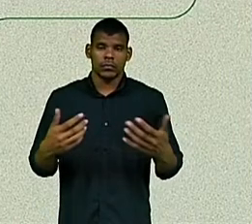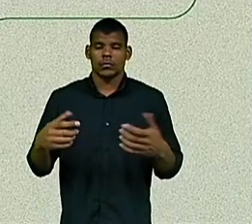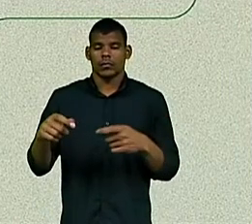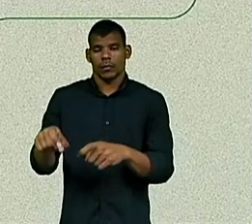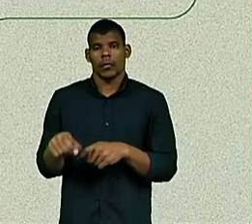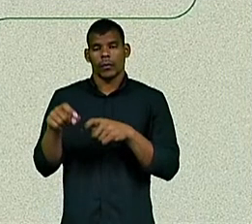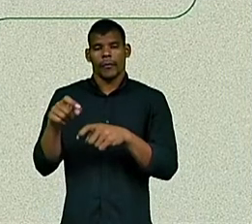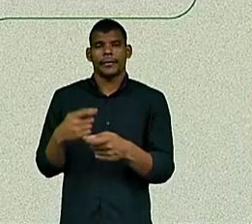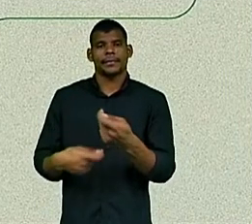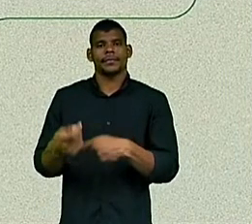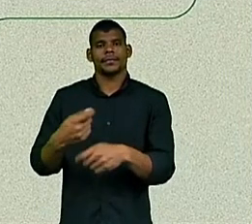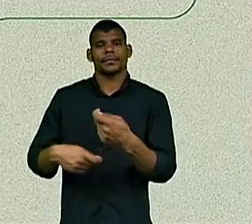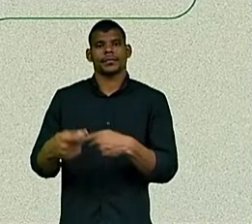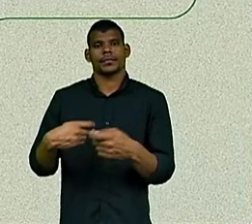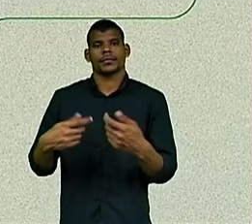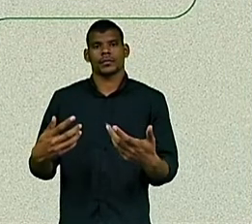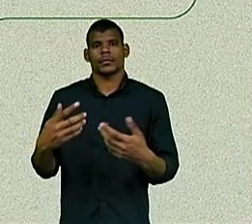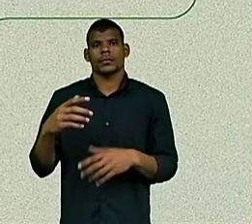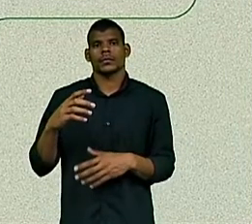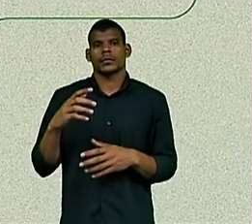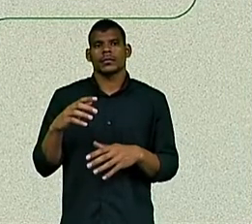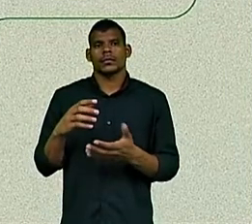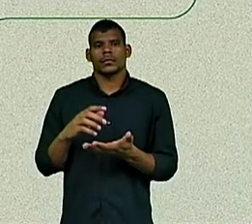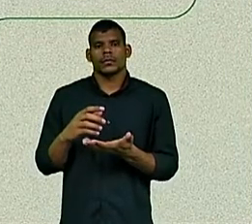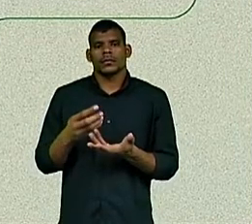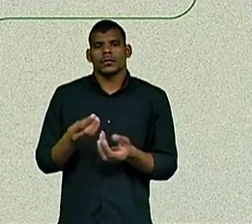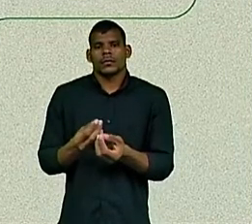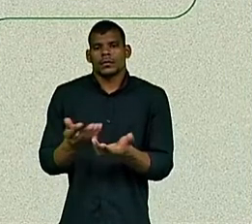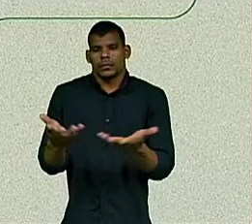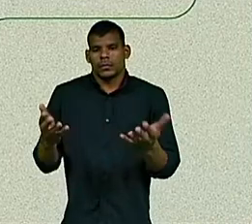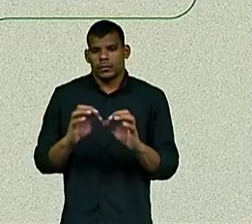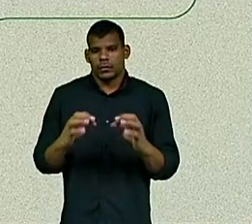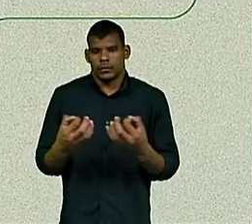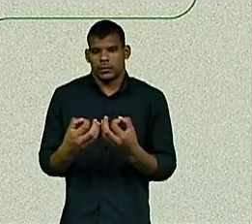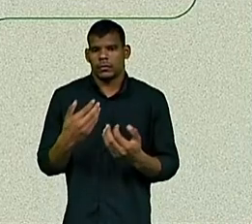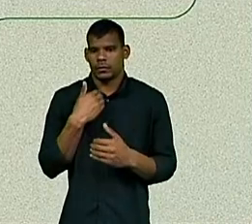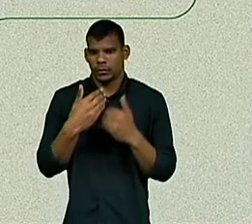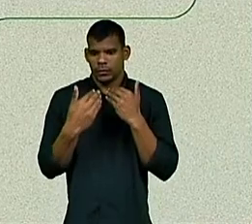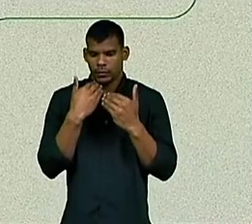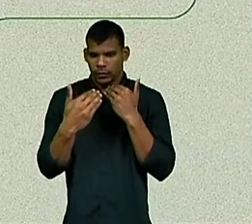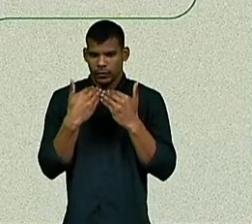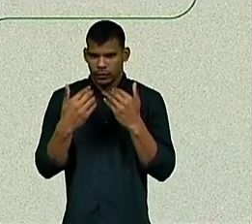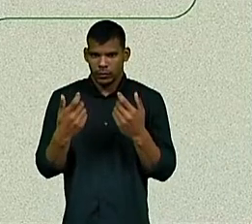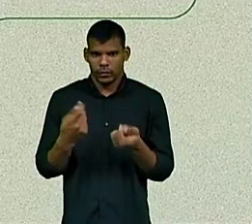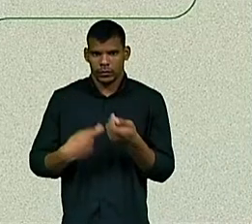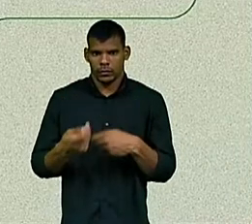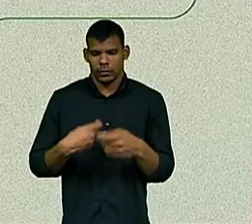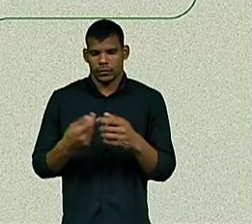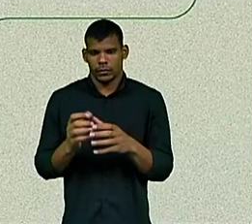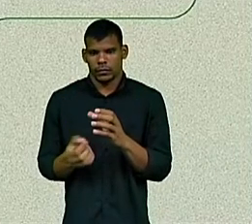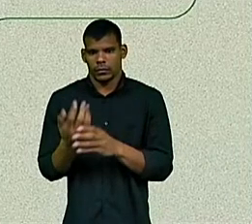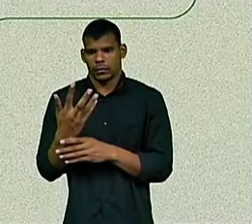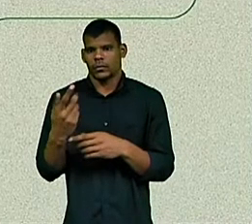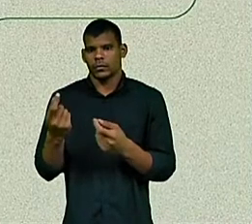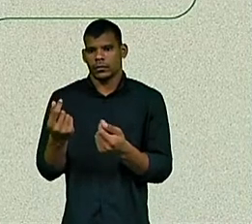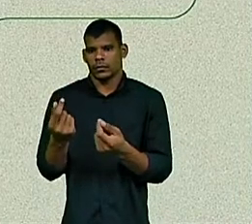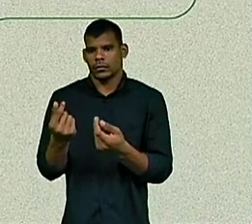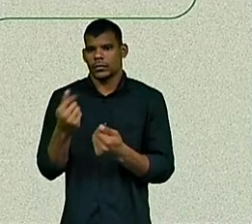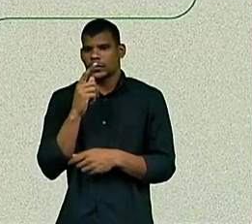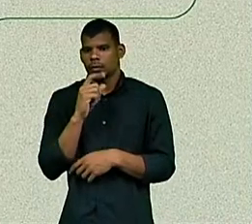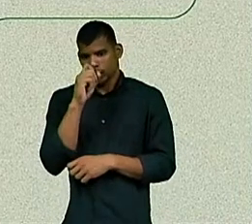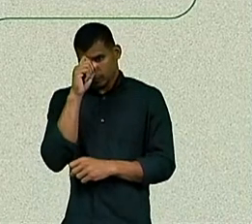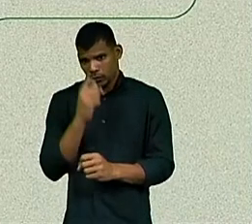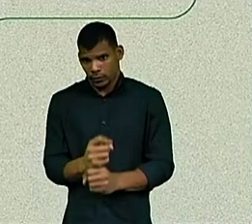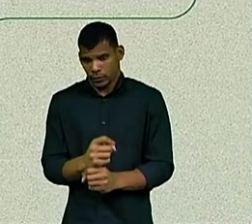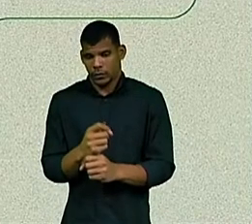ócio sem distribuição sem Agricultura Familiar sem distribuição de renda gera dinheiro para o dono do agronegócio a